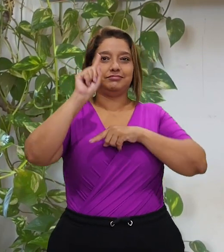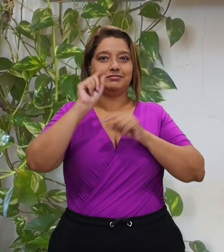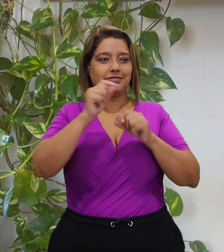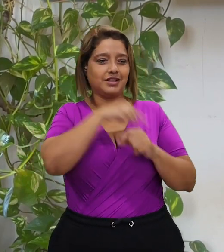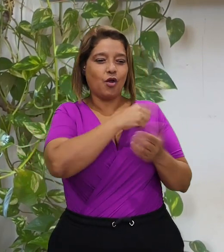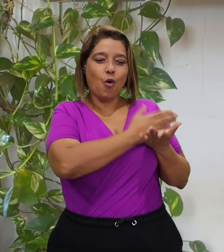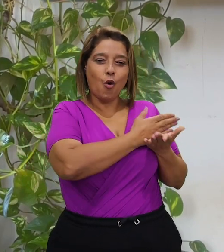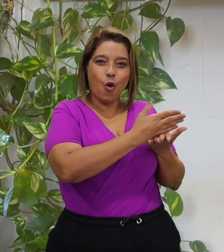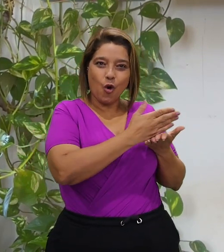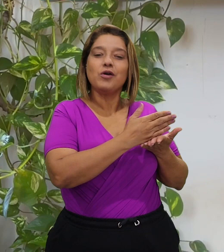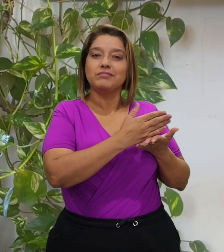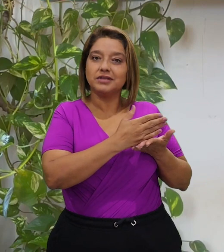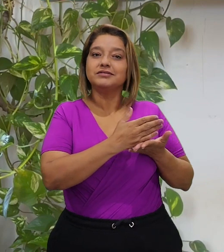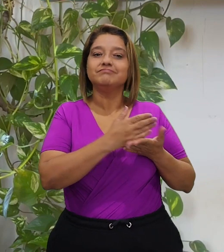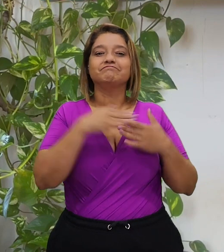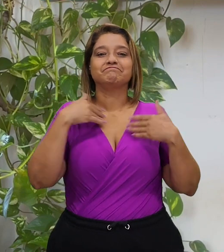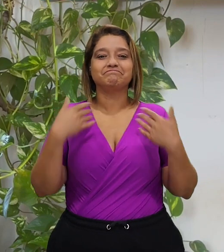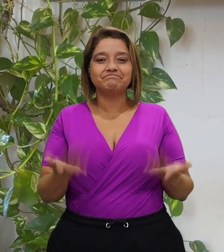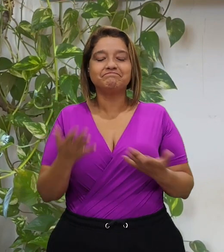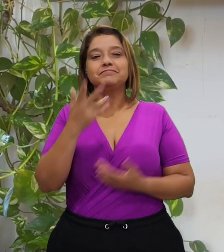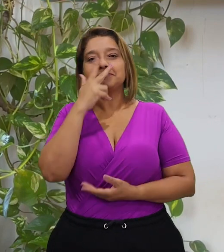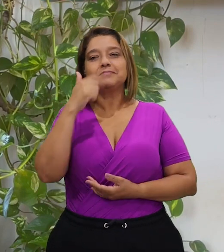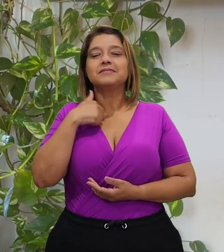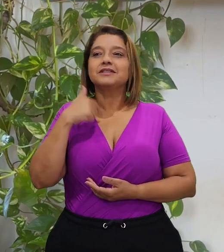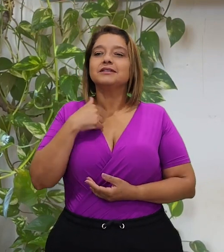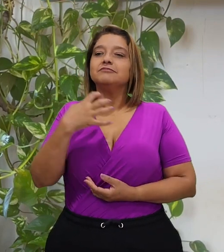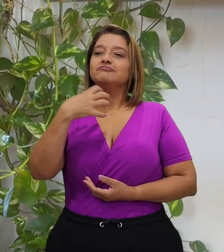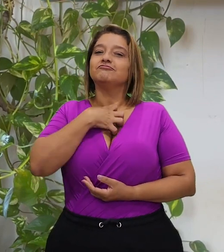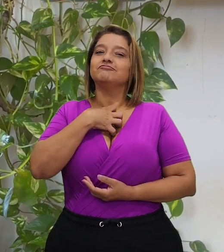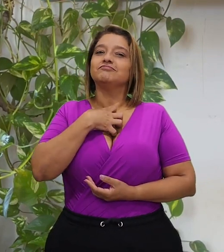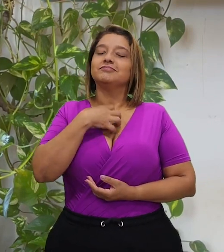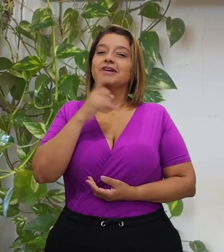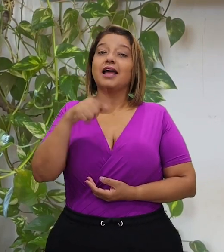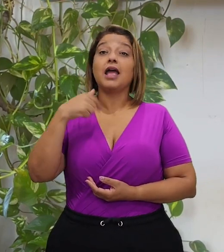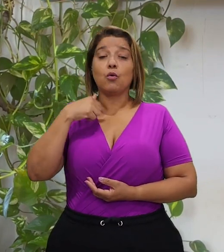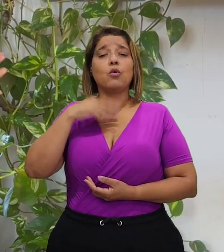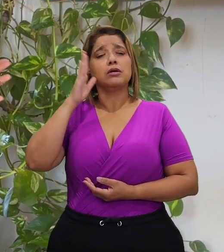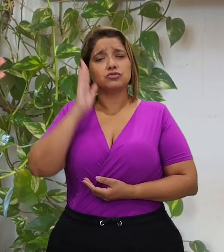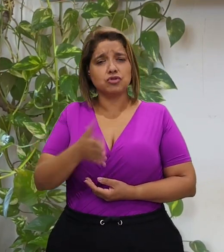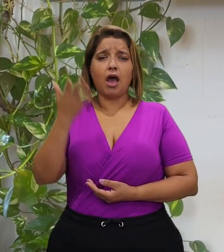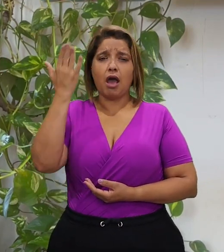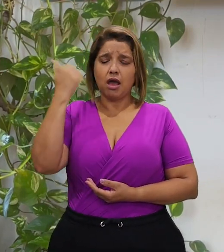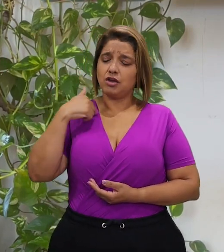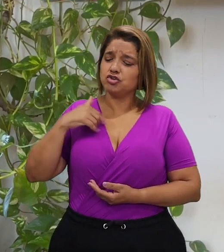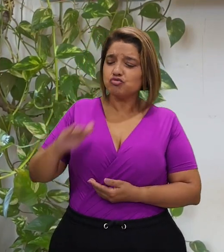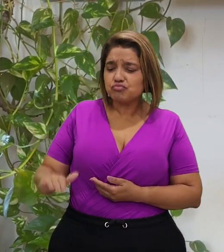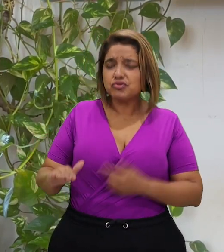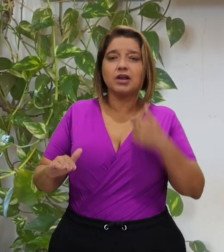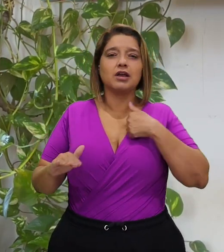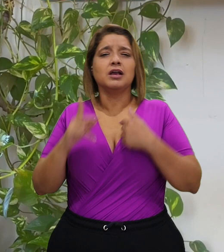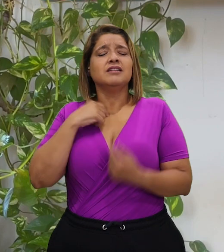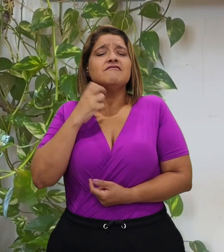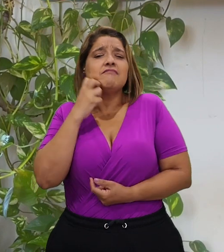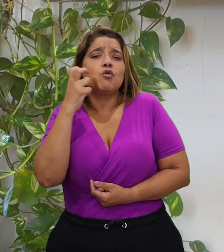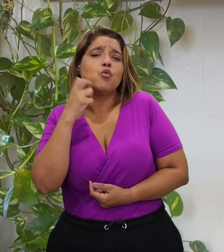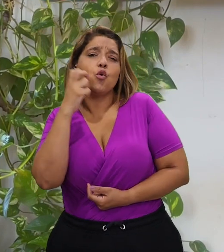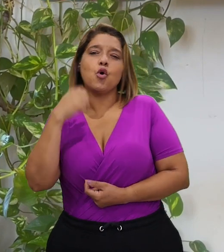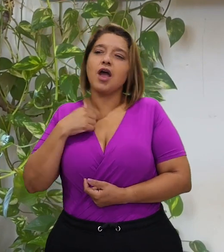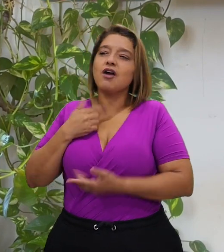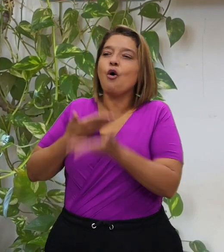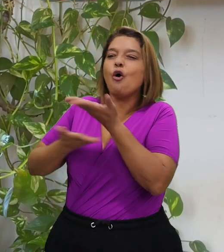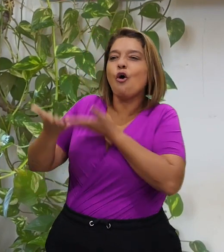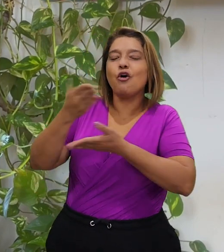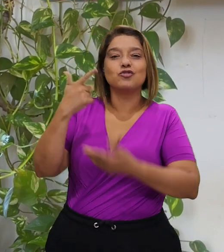uma volta de quando tudo isso começou, eu entendi o seguinte: eu fui uma criança muito tímida,